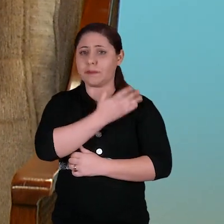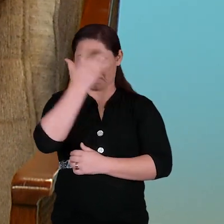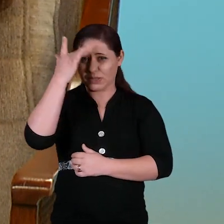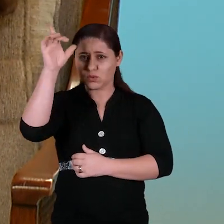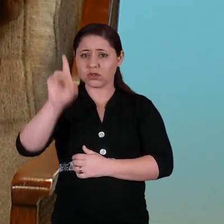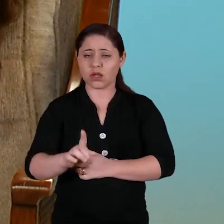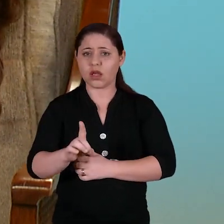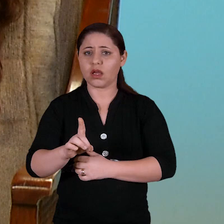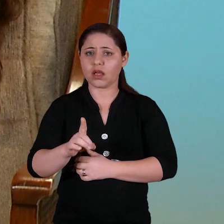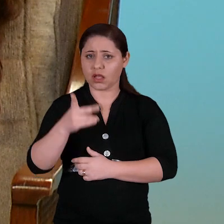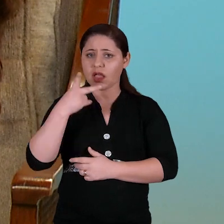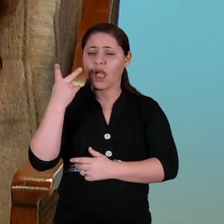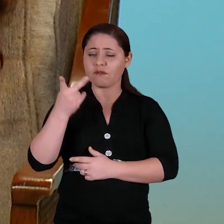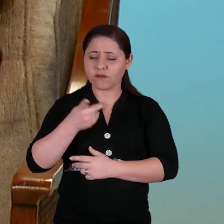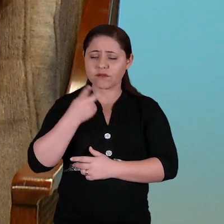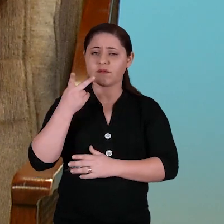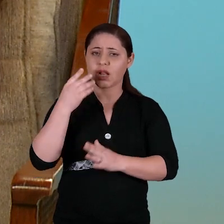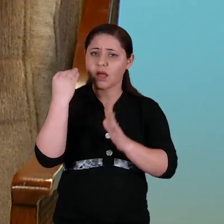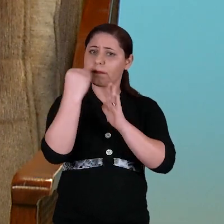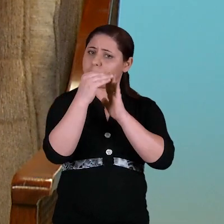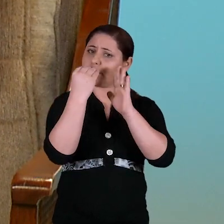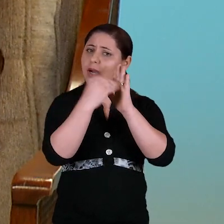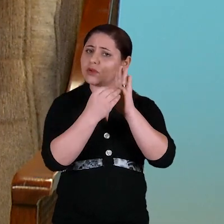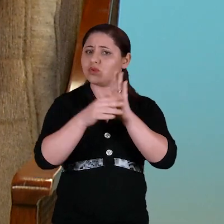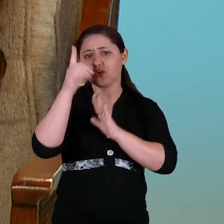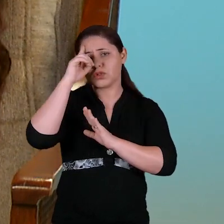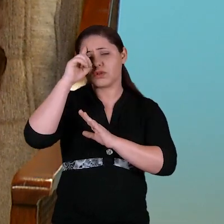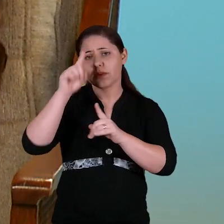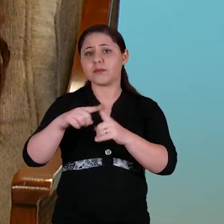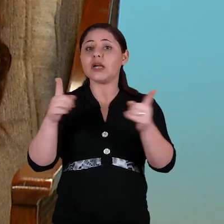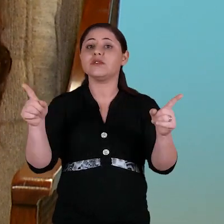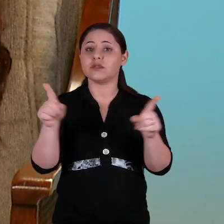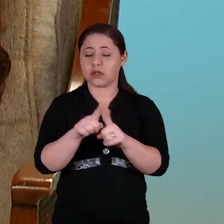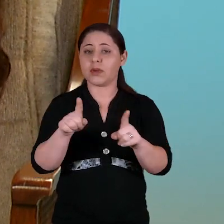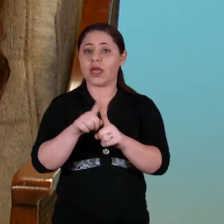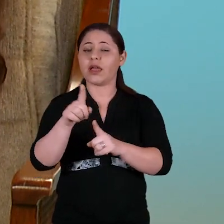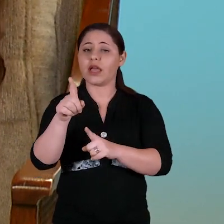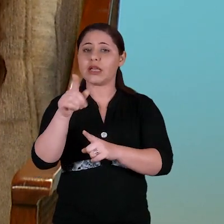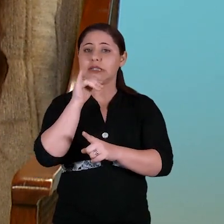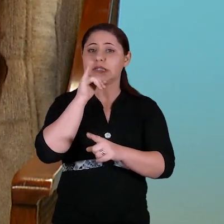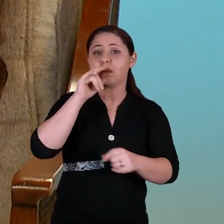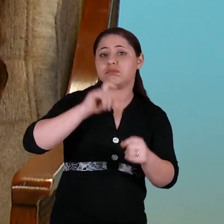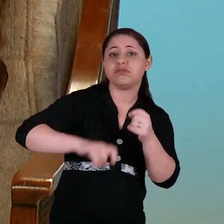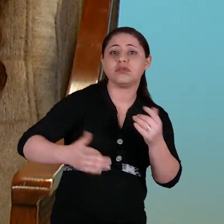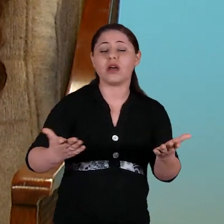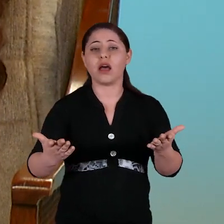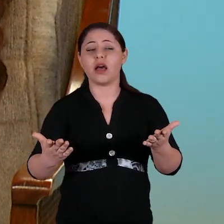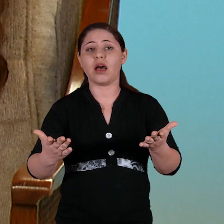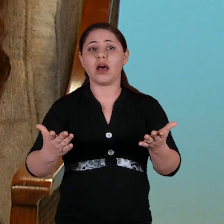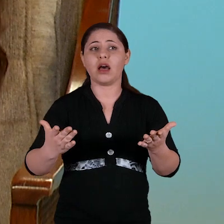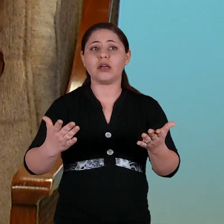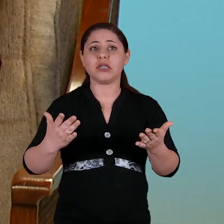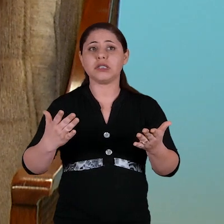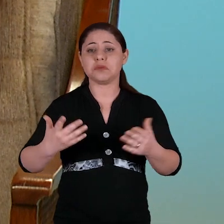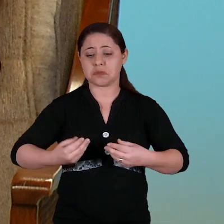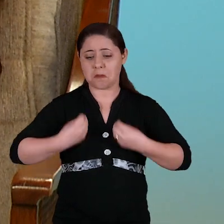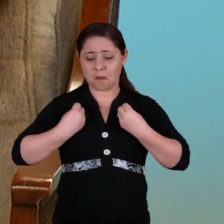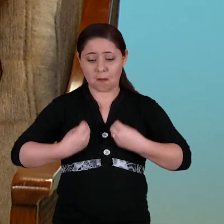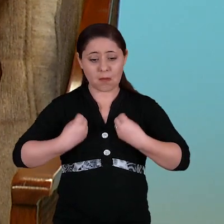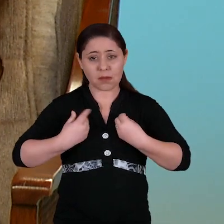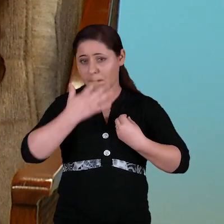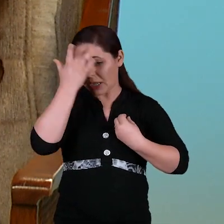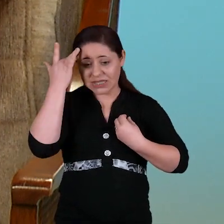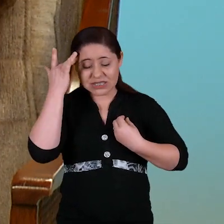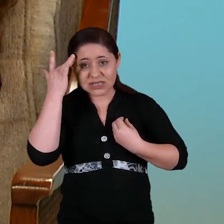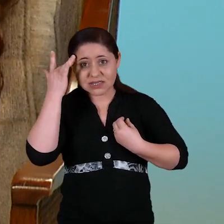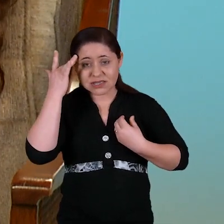quer falar sobre essas pautas mais corriqueiras, mas ela também quer falar sobre sexualidade, sobre autoestima. A mulher com deficiência,